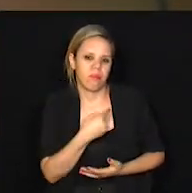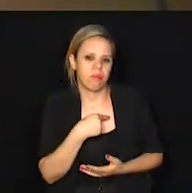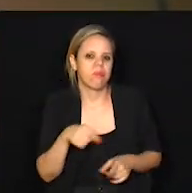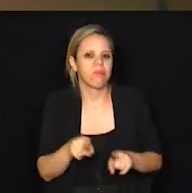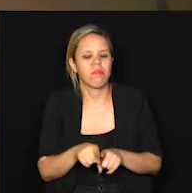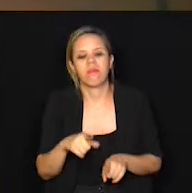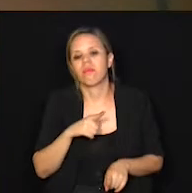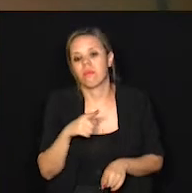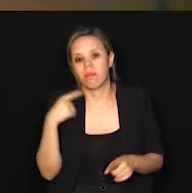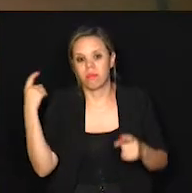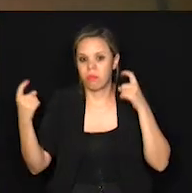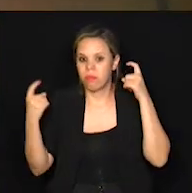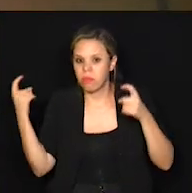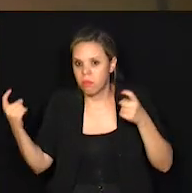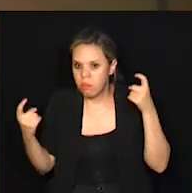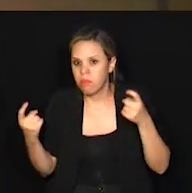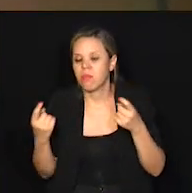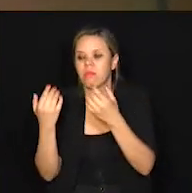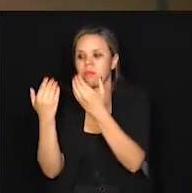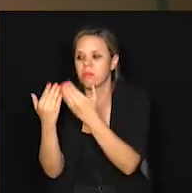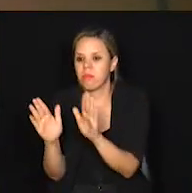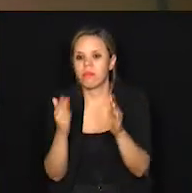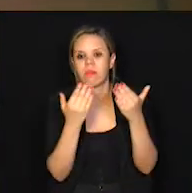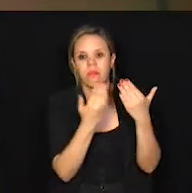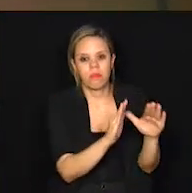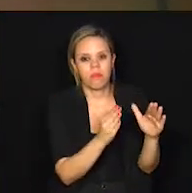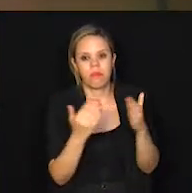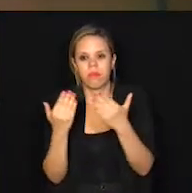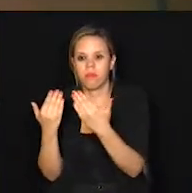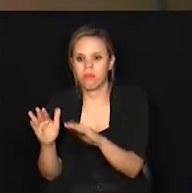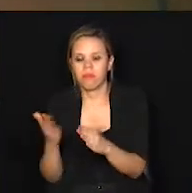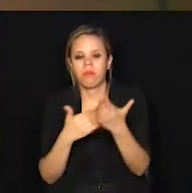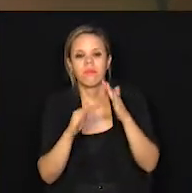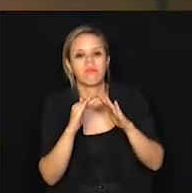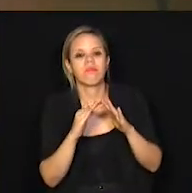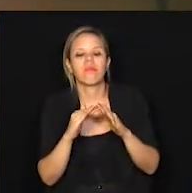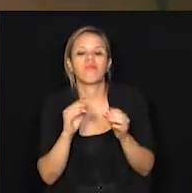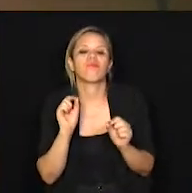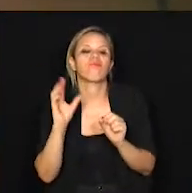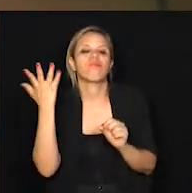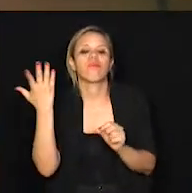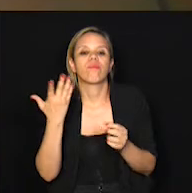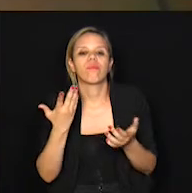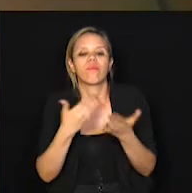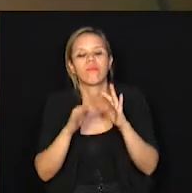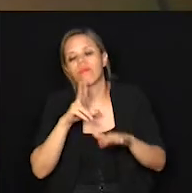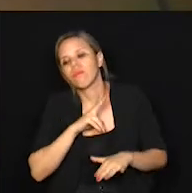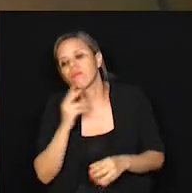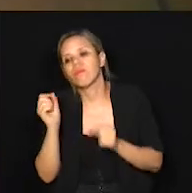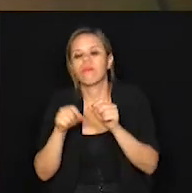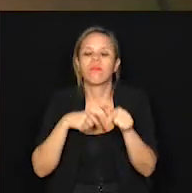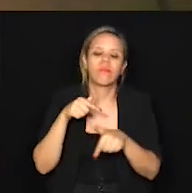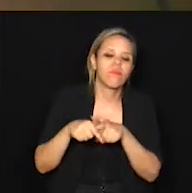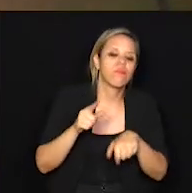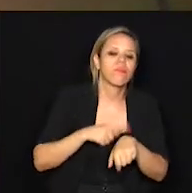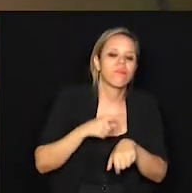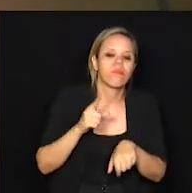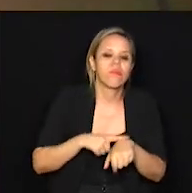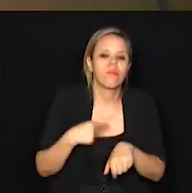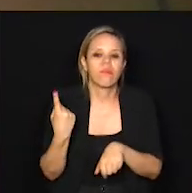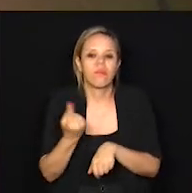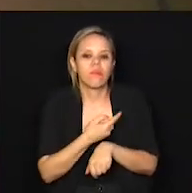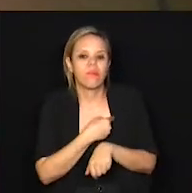já ouvi isso em alguns comentários. E essa é uma mentira, é uma fake news, né? Os professores, os